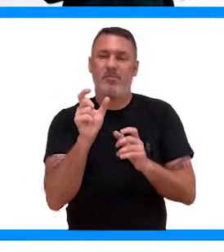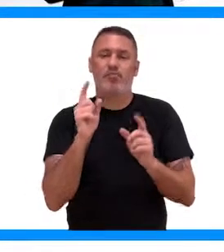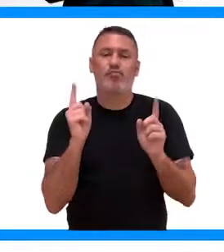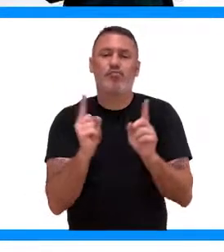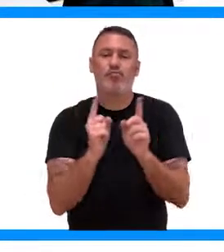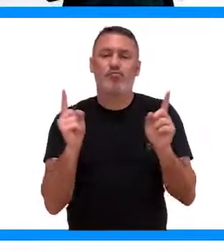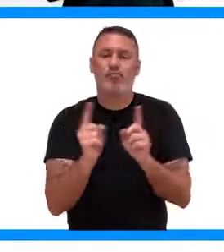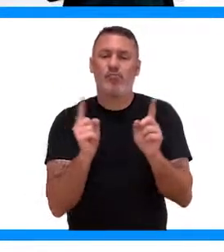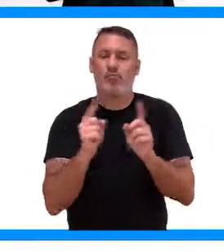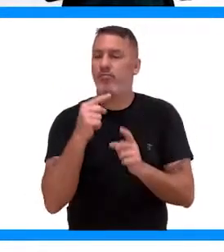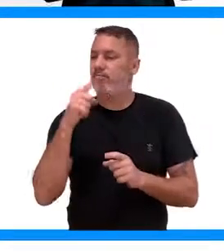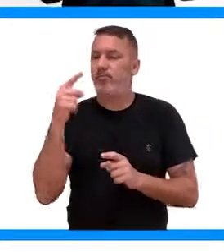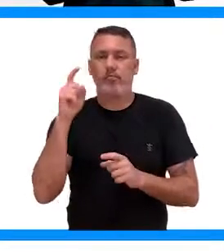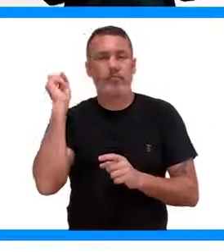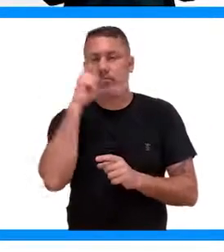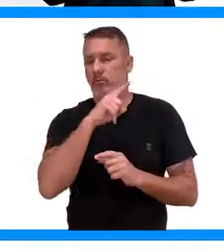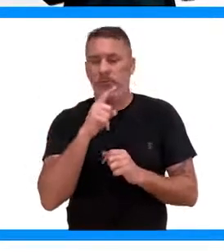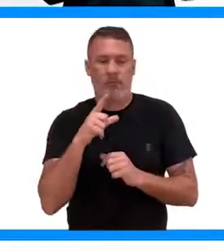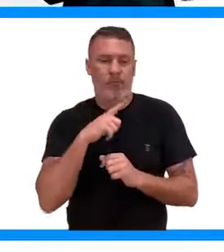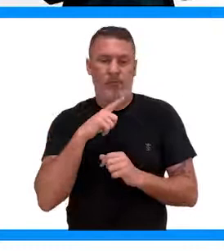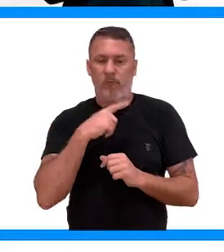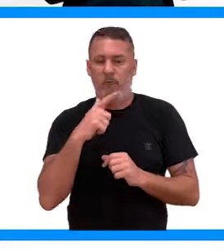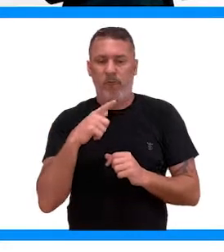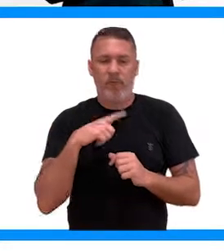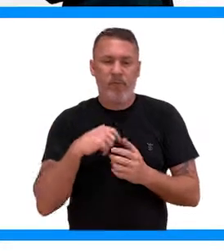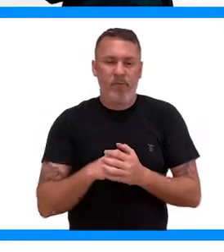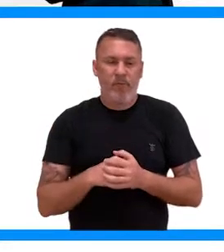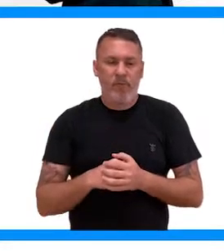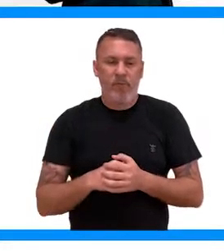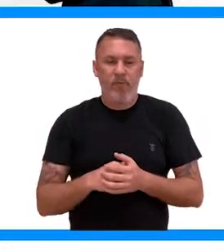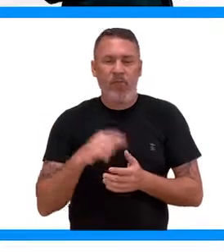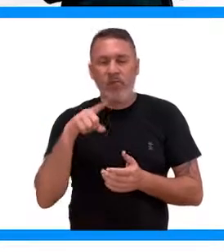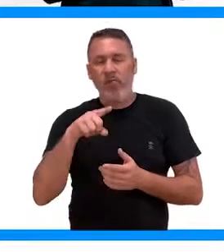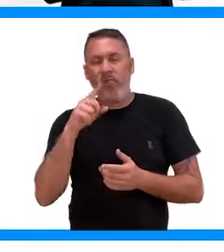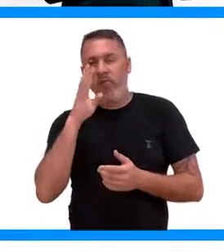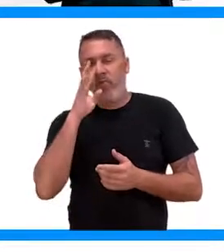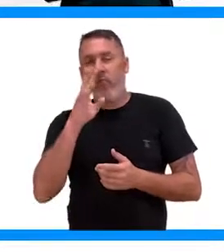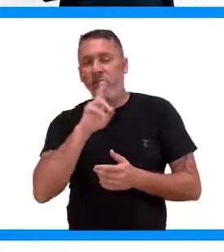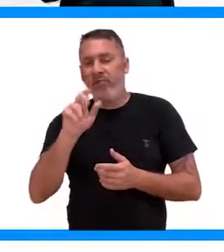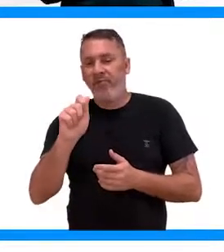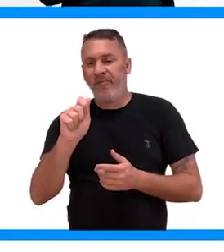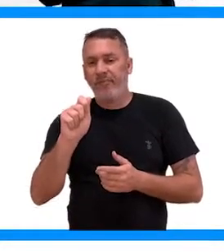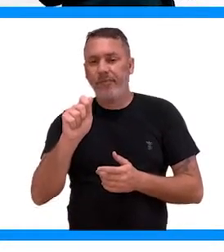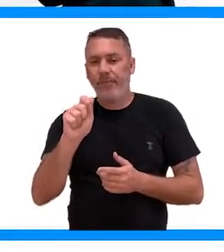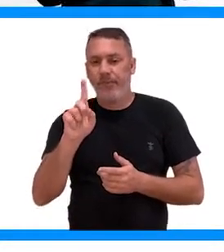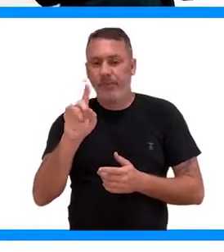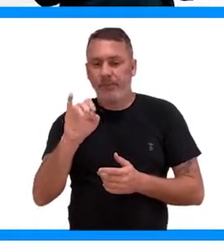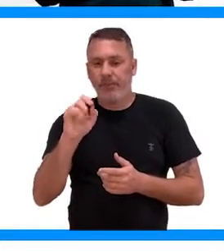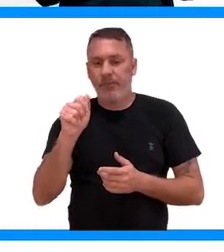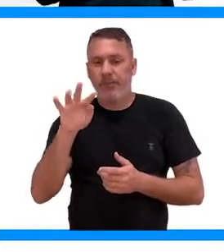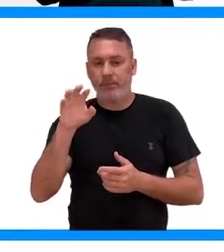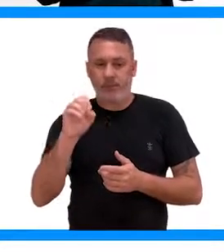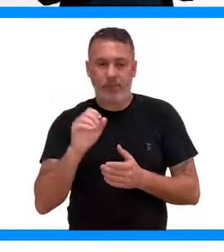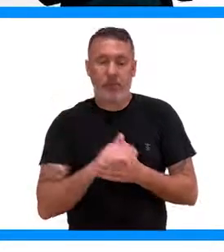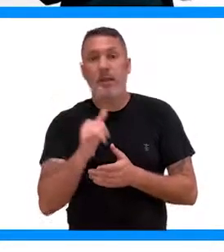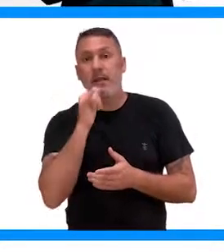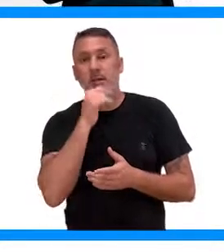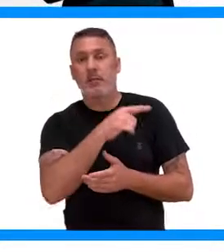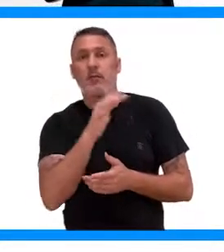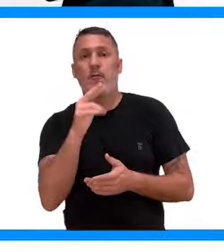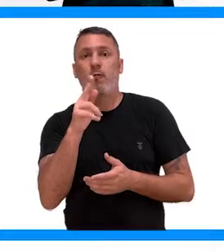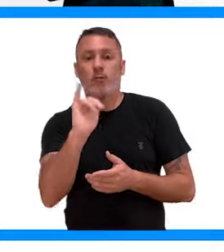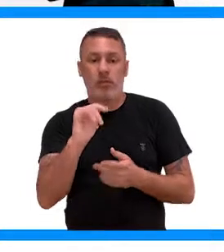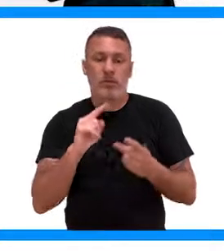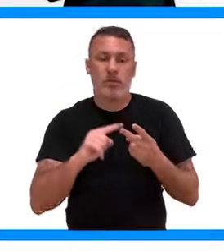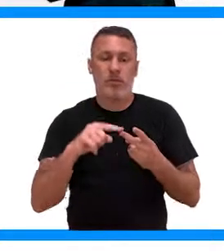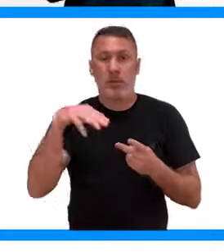uma só sílaba, não são acentuados, salvo nos casos do acento diacrítico, que a gente vai ver daqui a pouco.